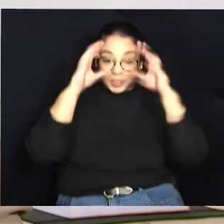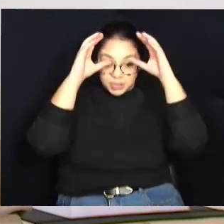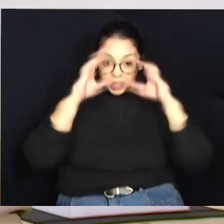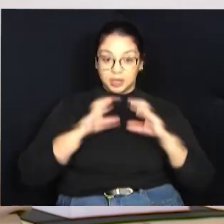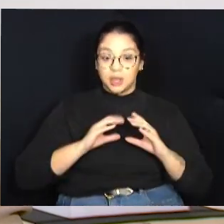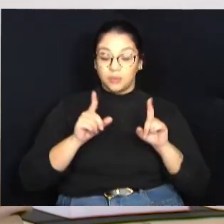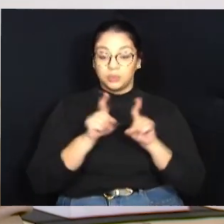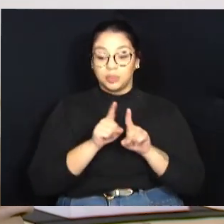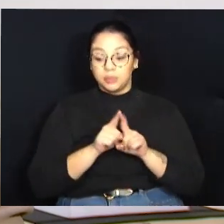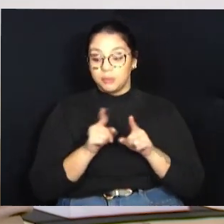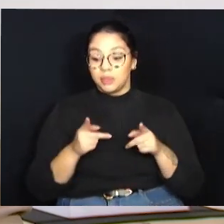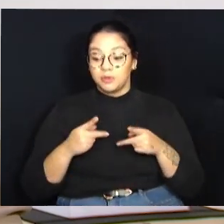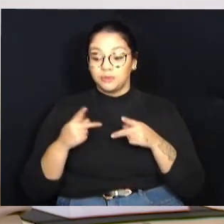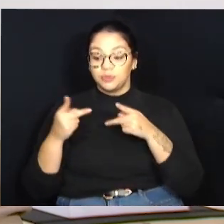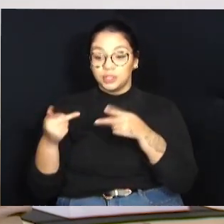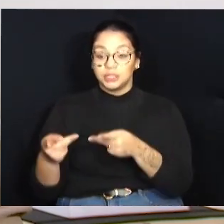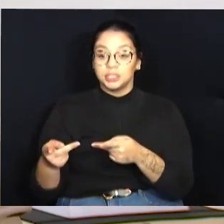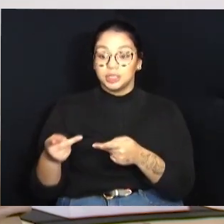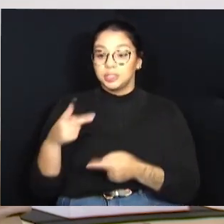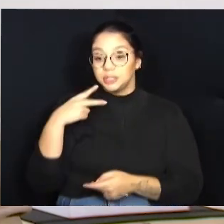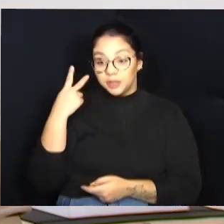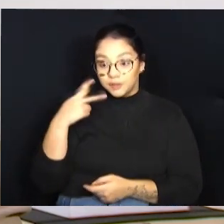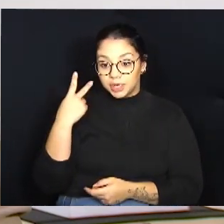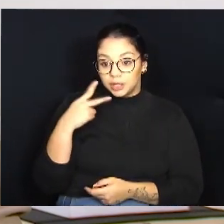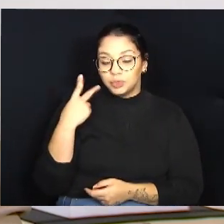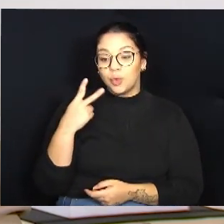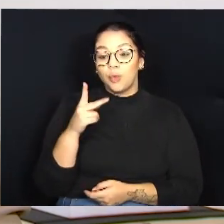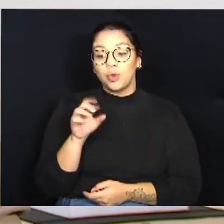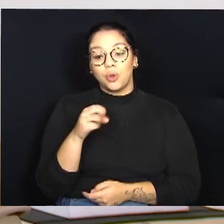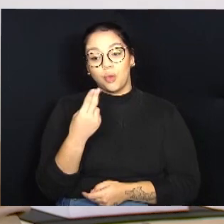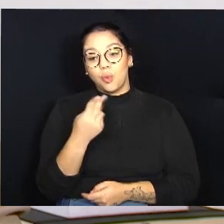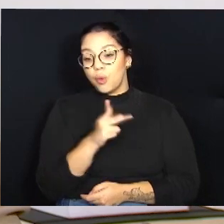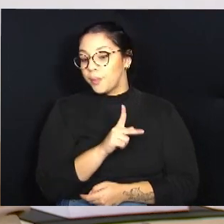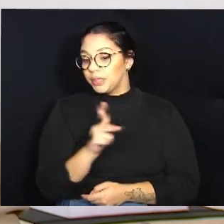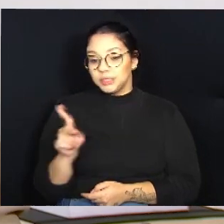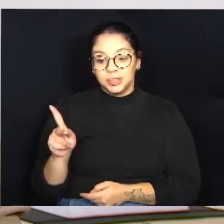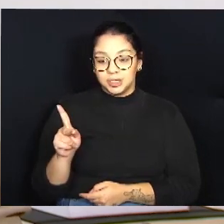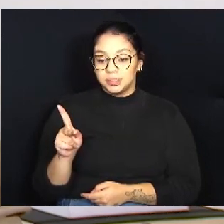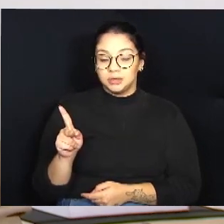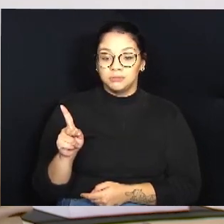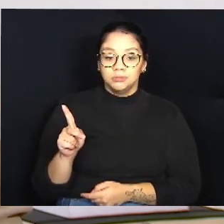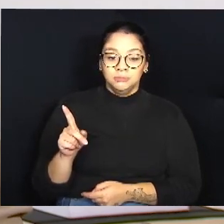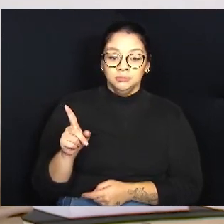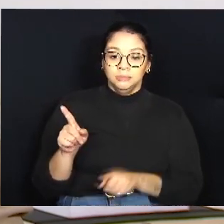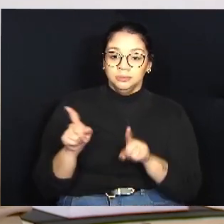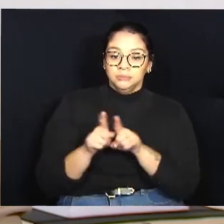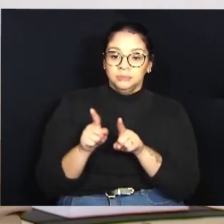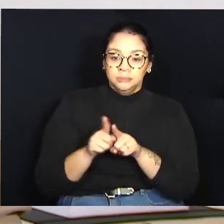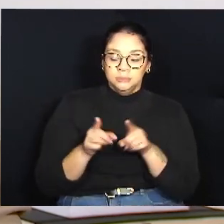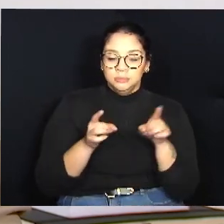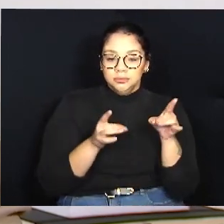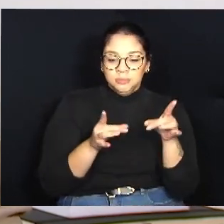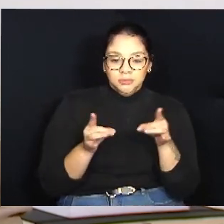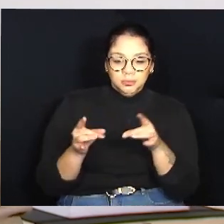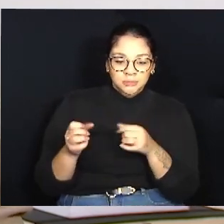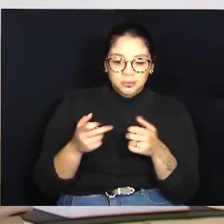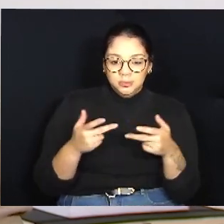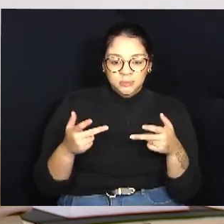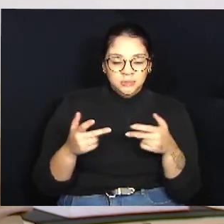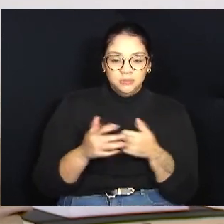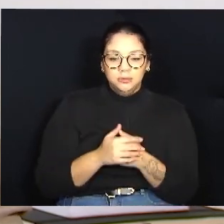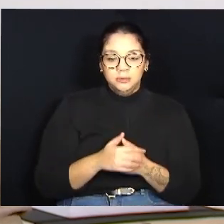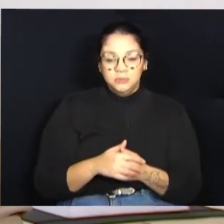cidadãos que vem também fazer visita vereadores ou a presidência fornecedores